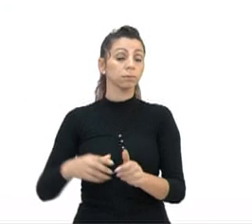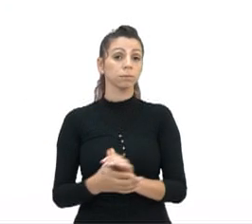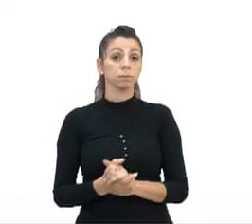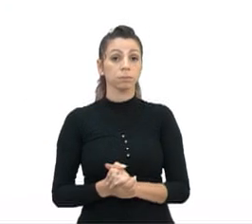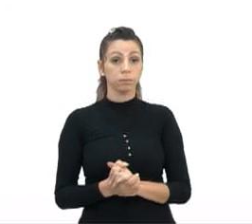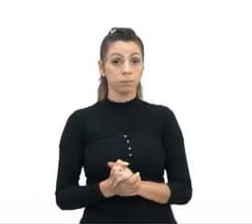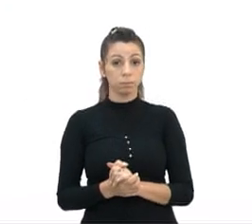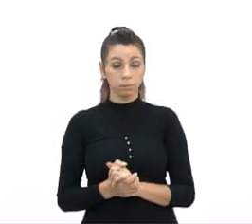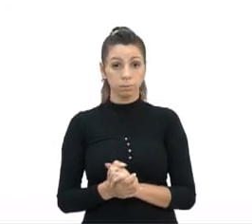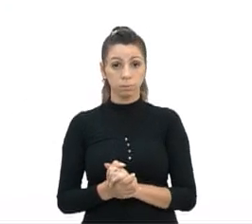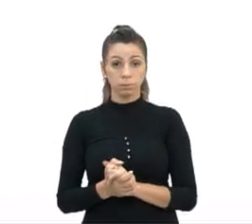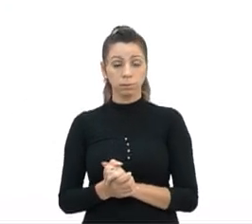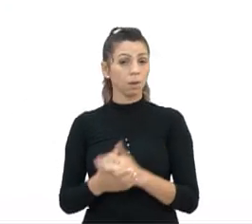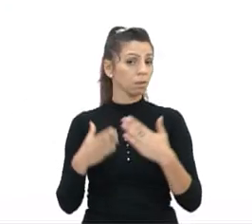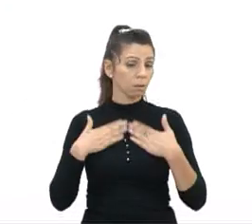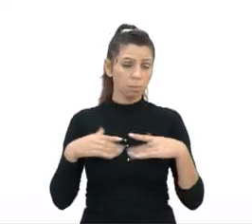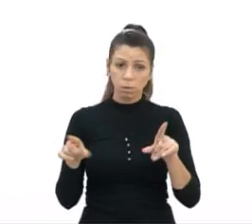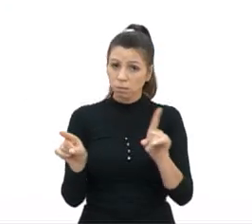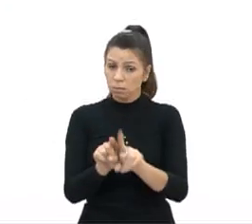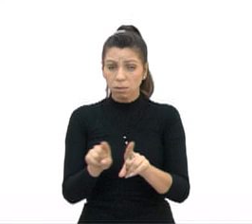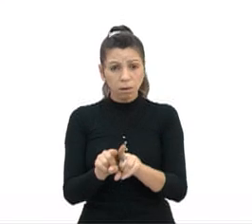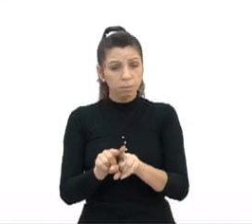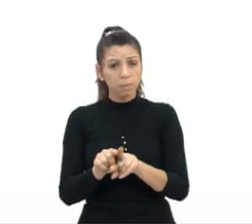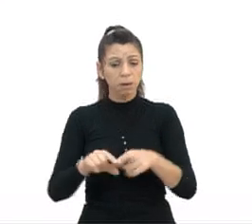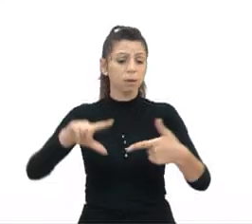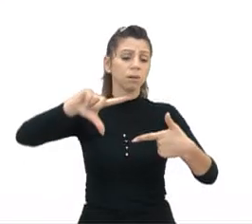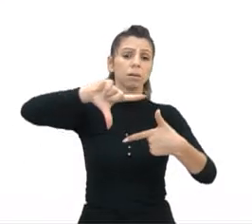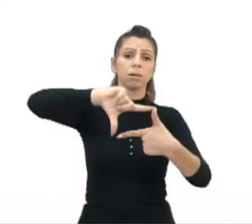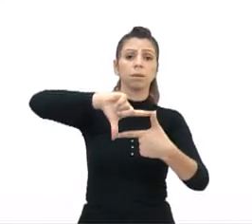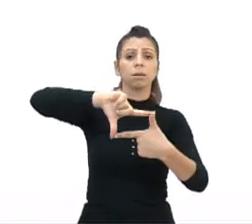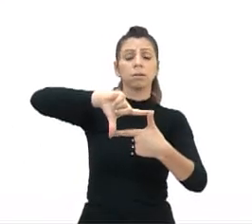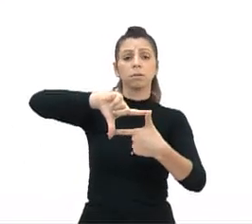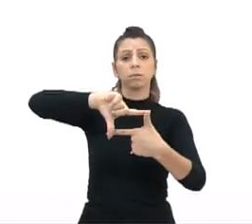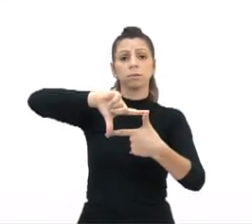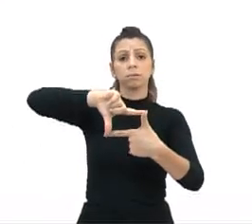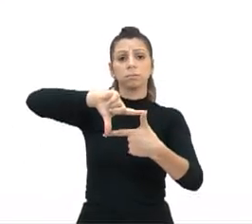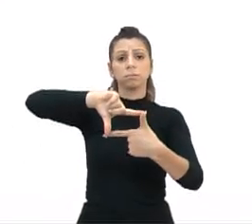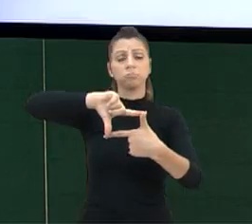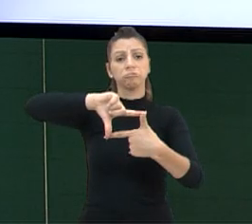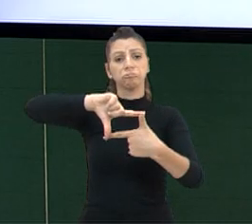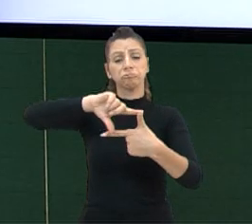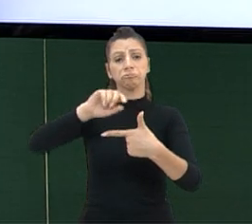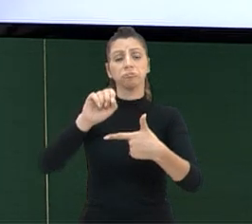Usando retângulos, fica bem tranquilo também. O que que vai ser um retângulo de área 2?